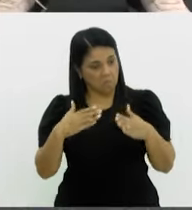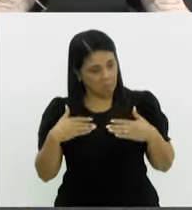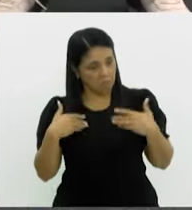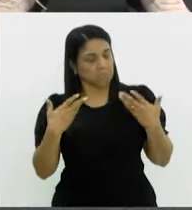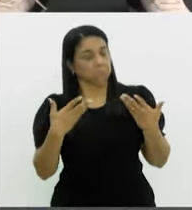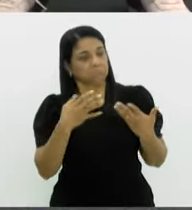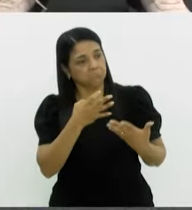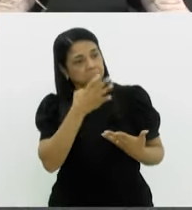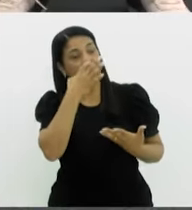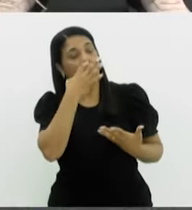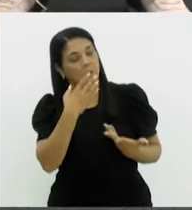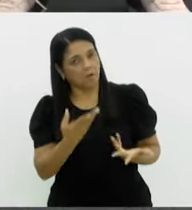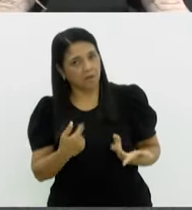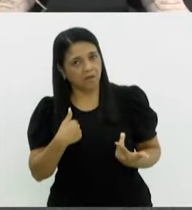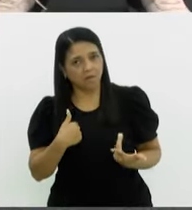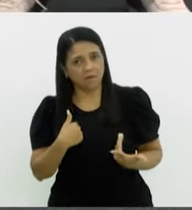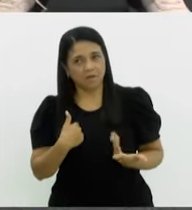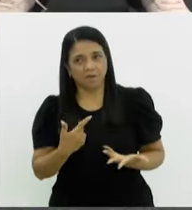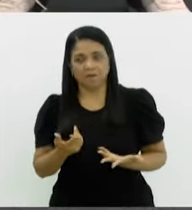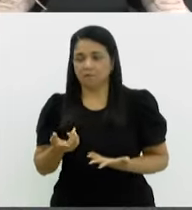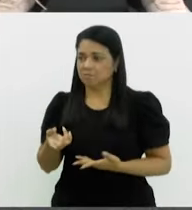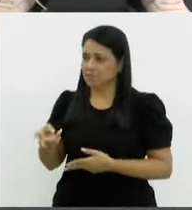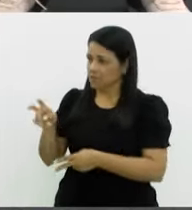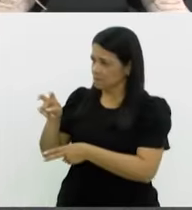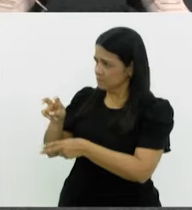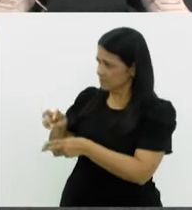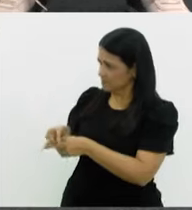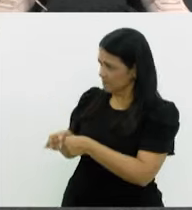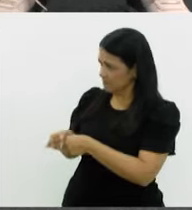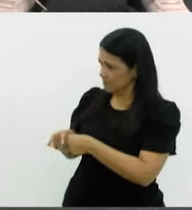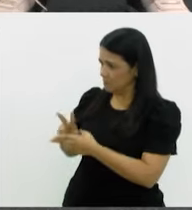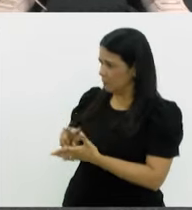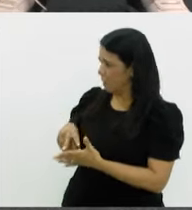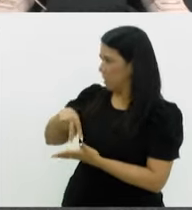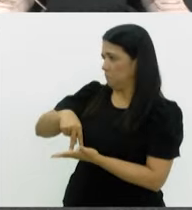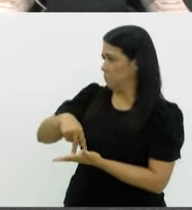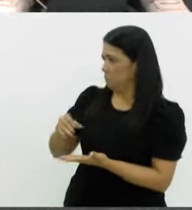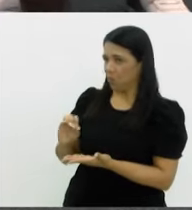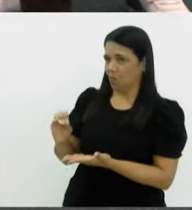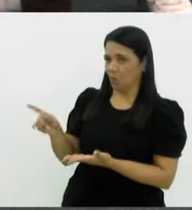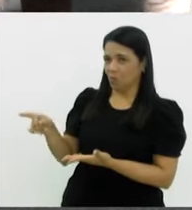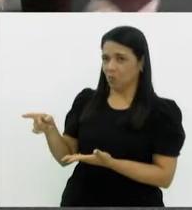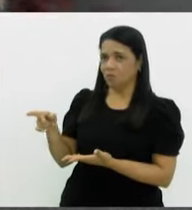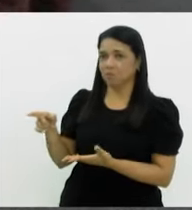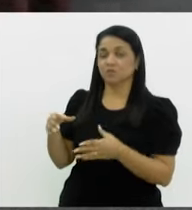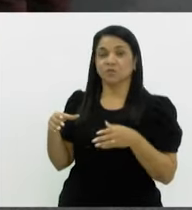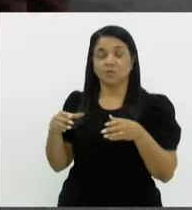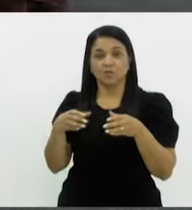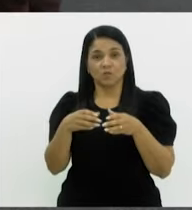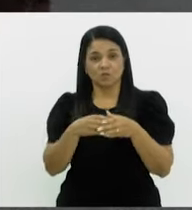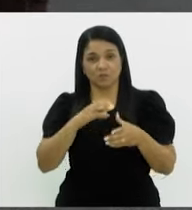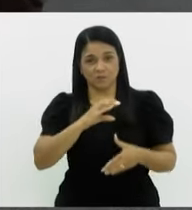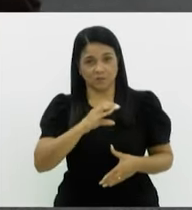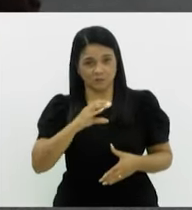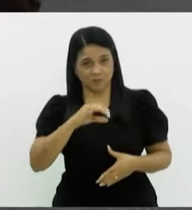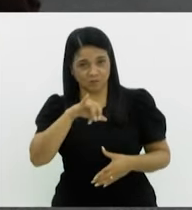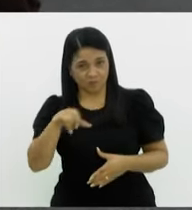surpreendeu. Eu ali estava sentado, não consegui nem levantar, porque na Comissão de Constituição e Justiça a